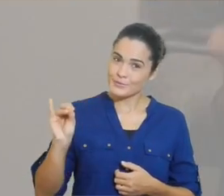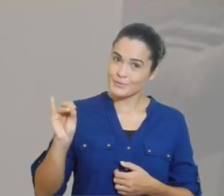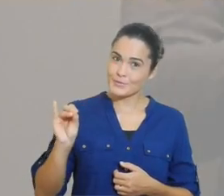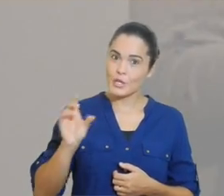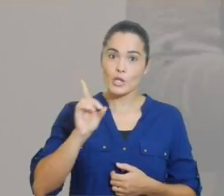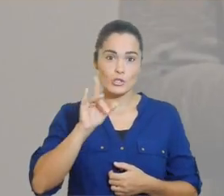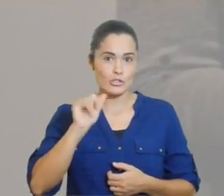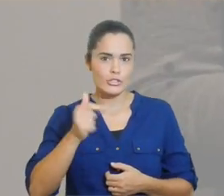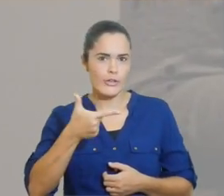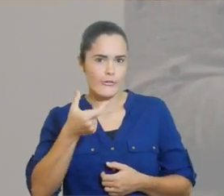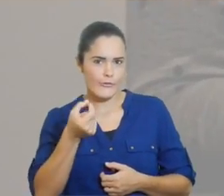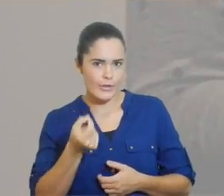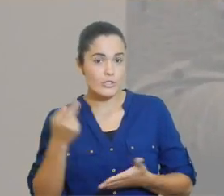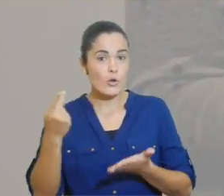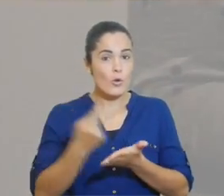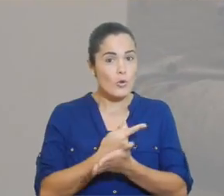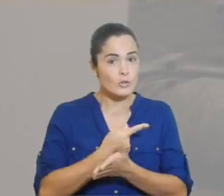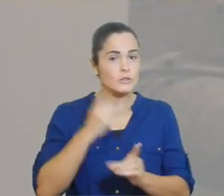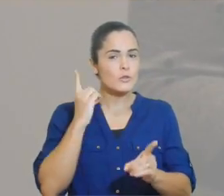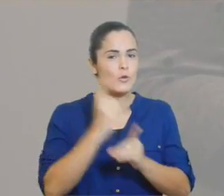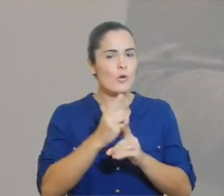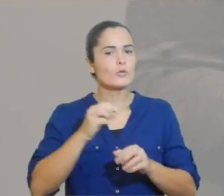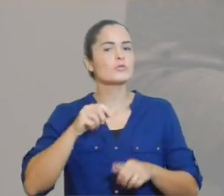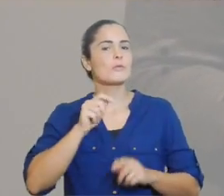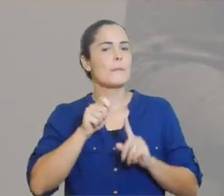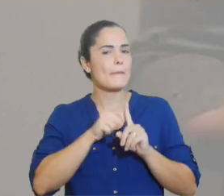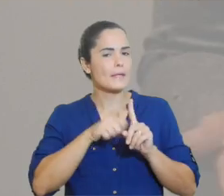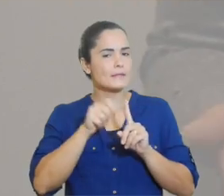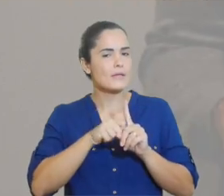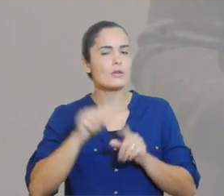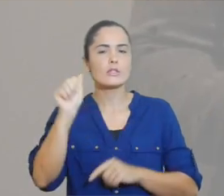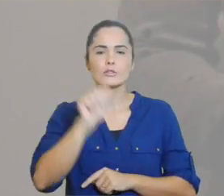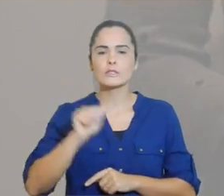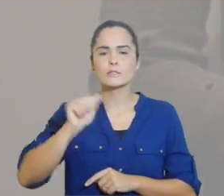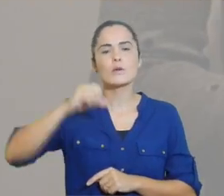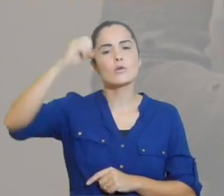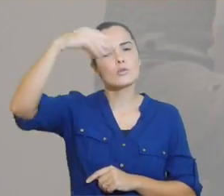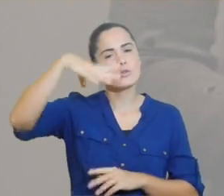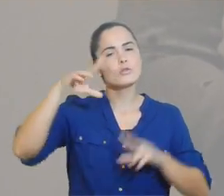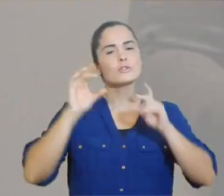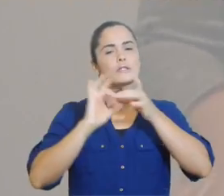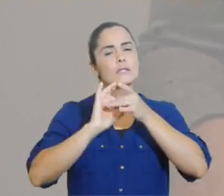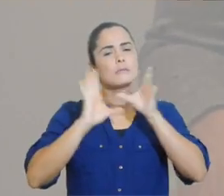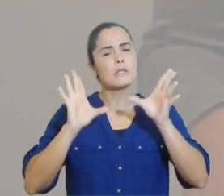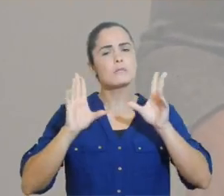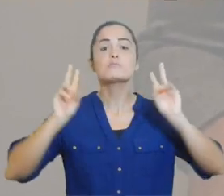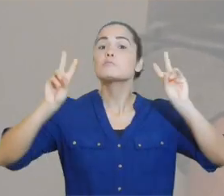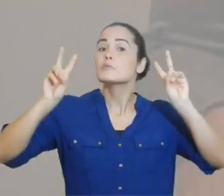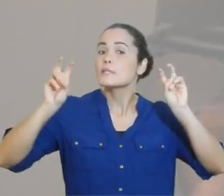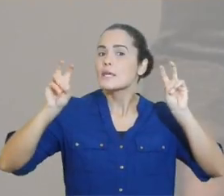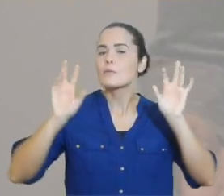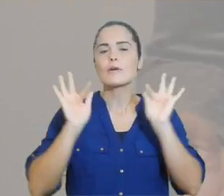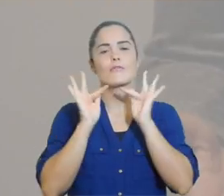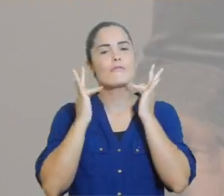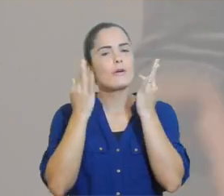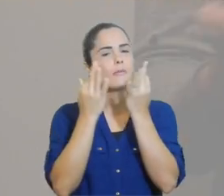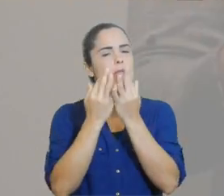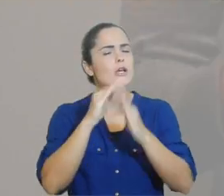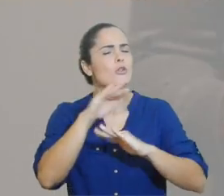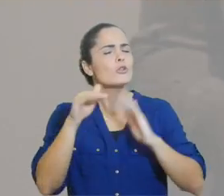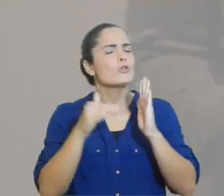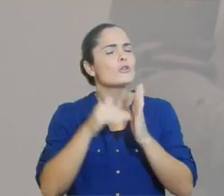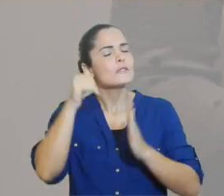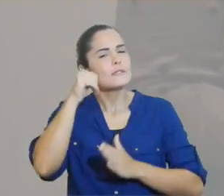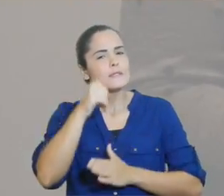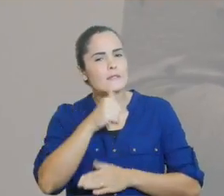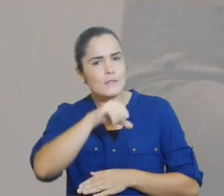Olá! No dia 20 aconteceu o encontro mensal da Associação Luz da Liberdade. O tema foi família e todas as mães presentes